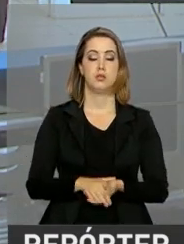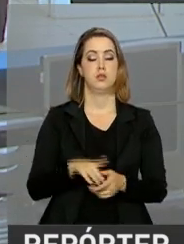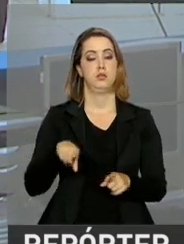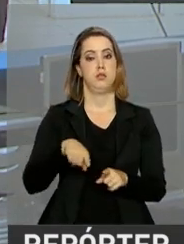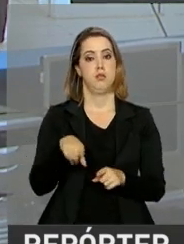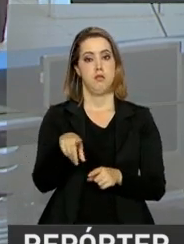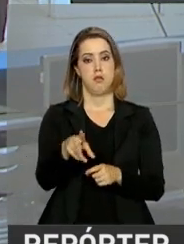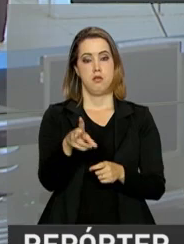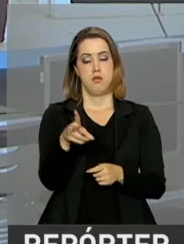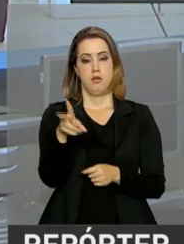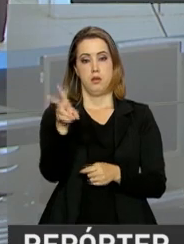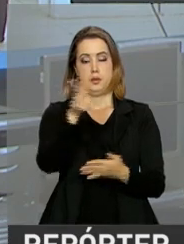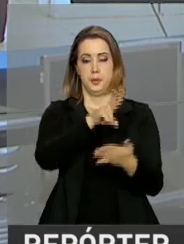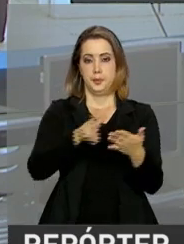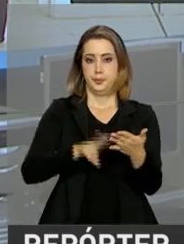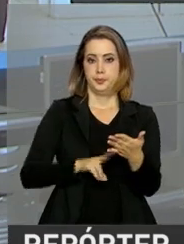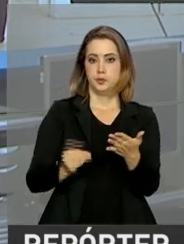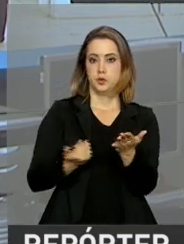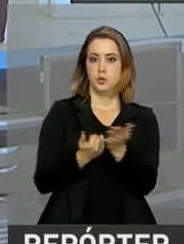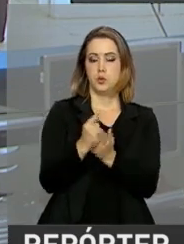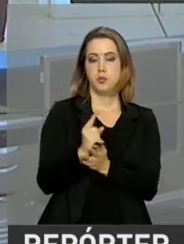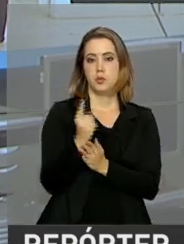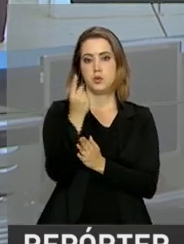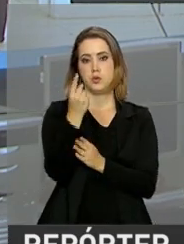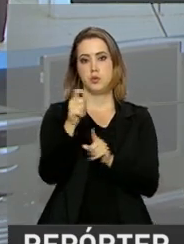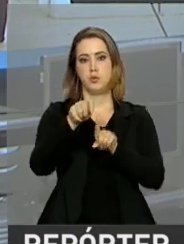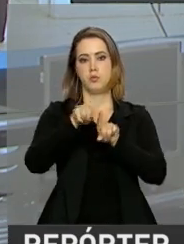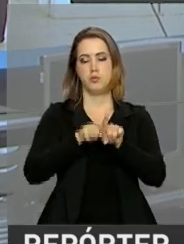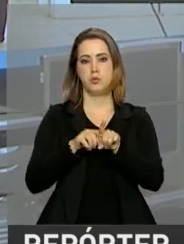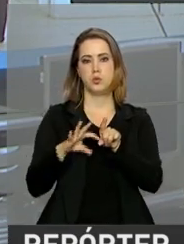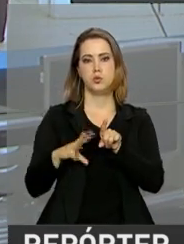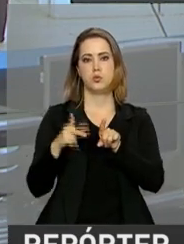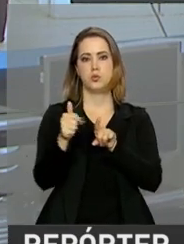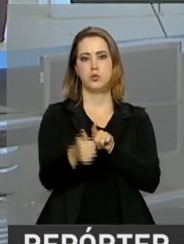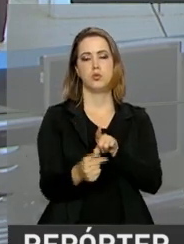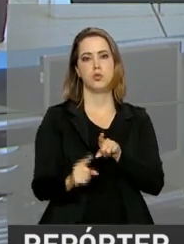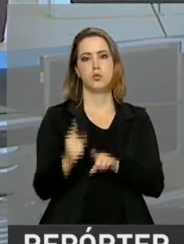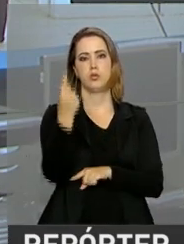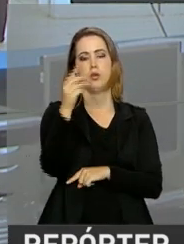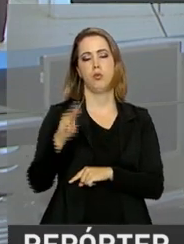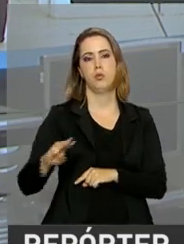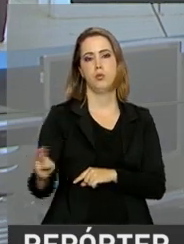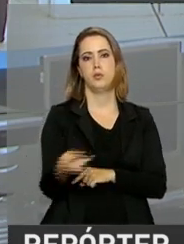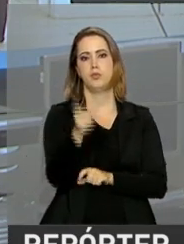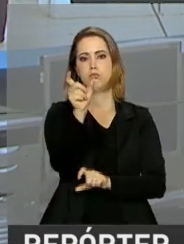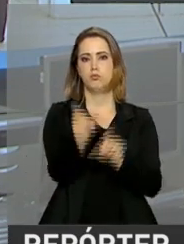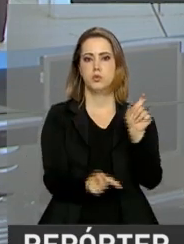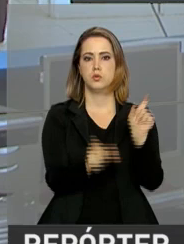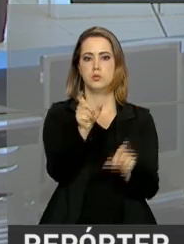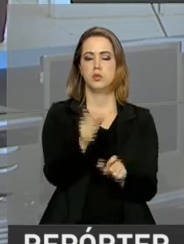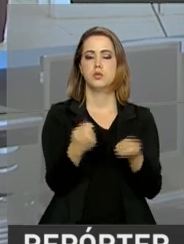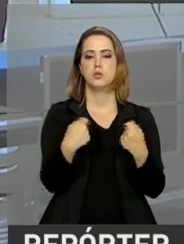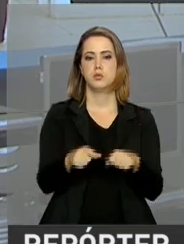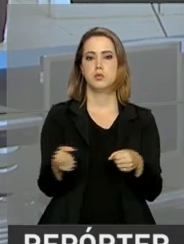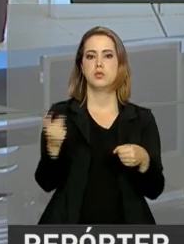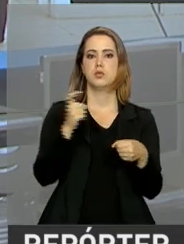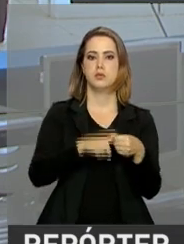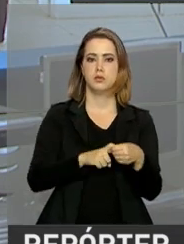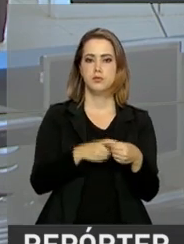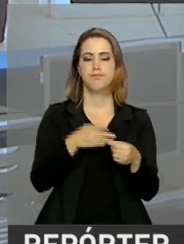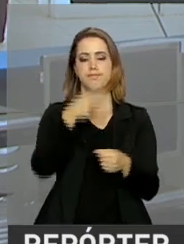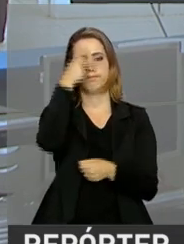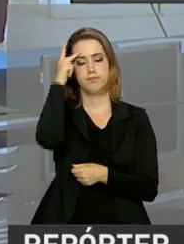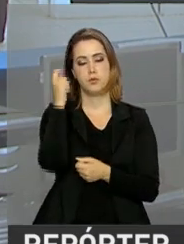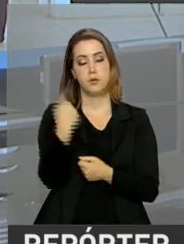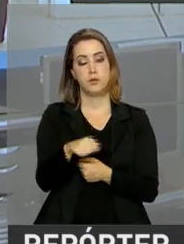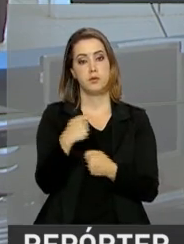invalidez foi iniciado há um mês no total o governo irá chamar cerca de 1 600 segurados a estimativa é